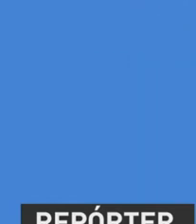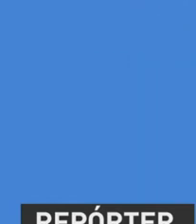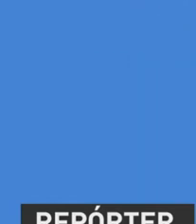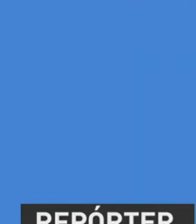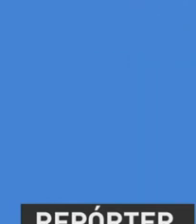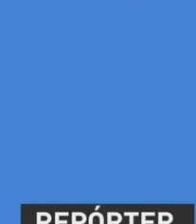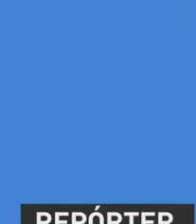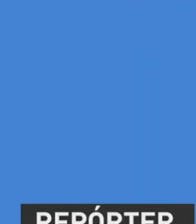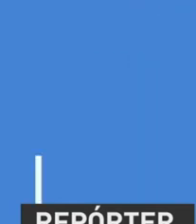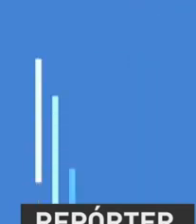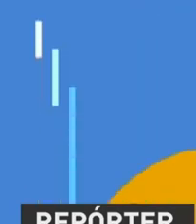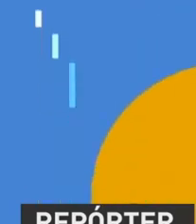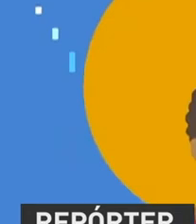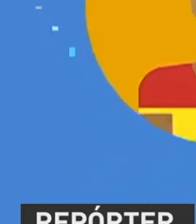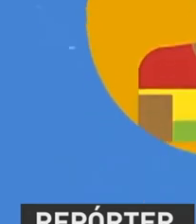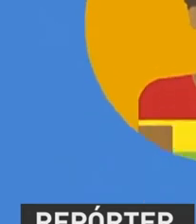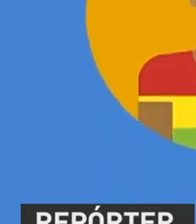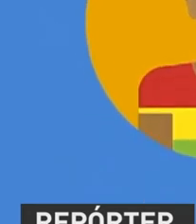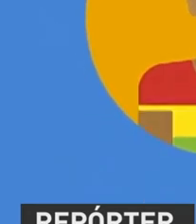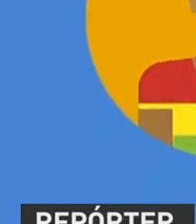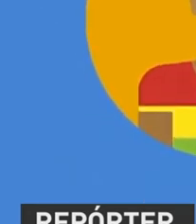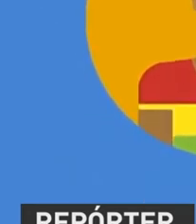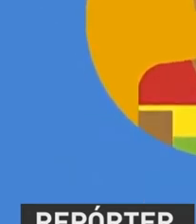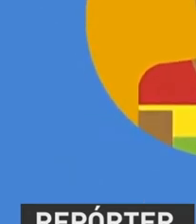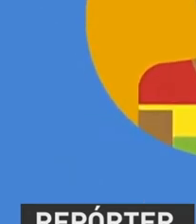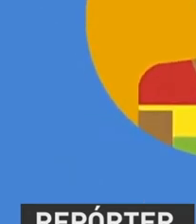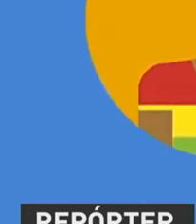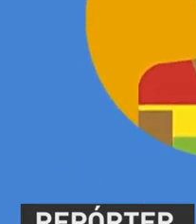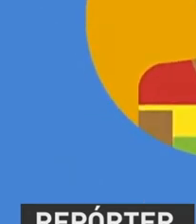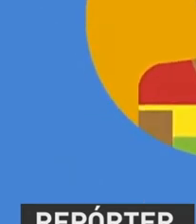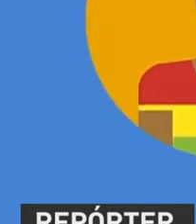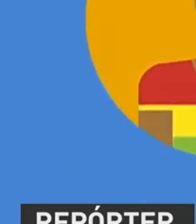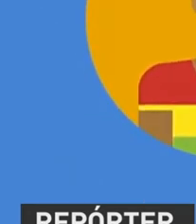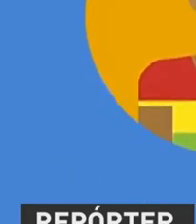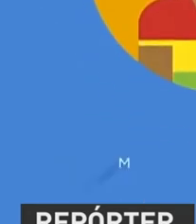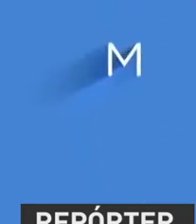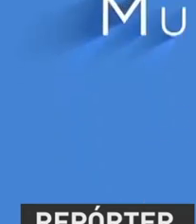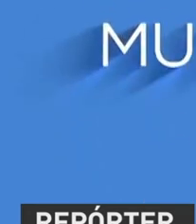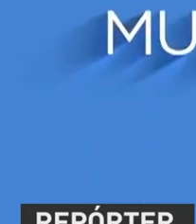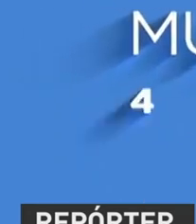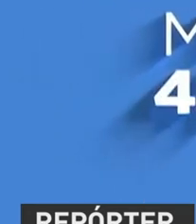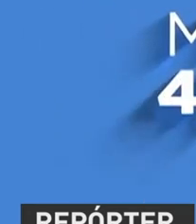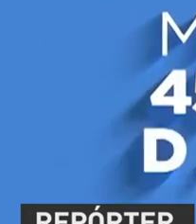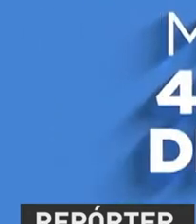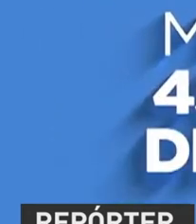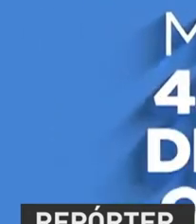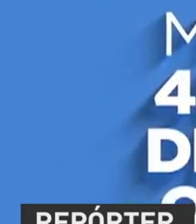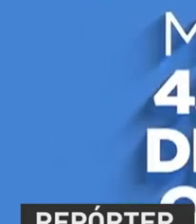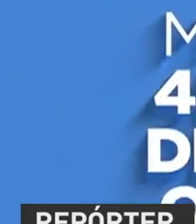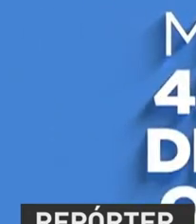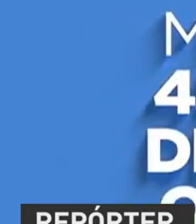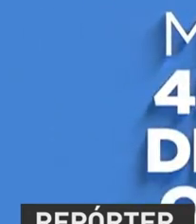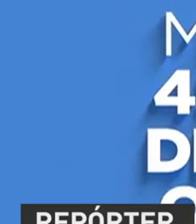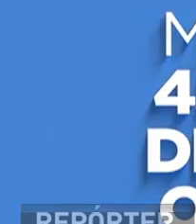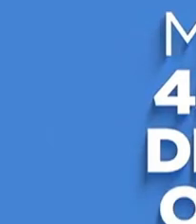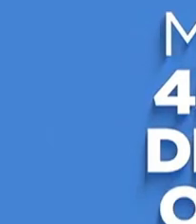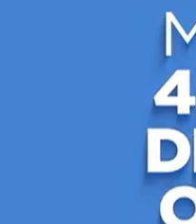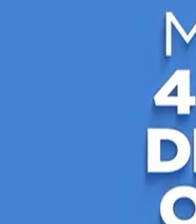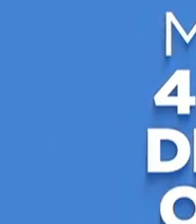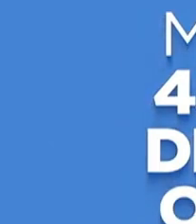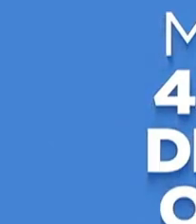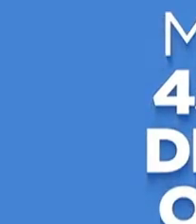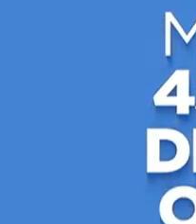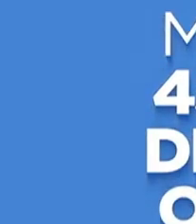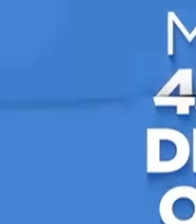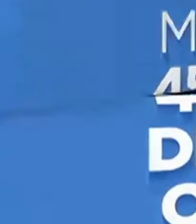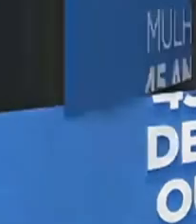completaram as condições de se aposentar. Os homens a partir dos 50 anos de idade e as mulheres com 45 anos ou mais estão